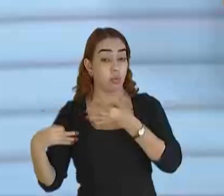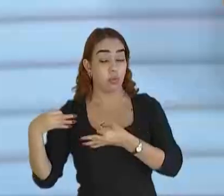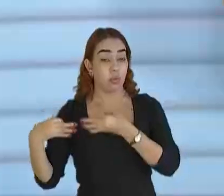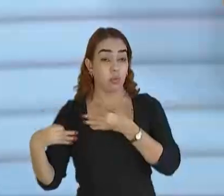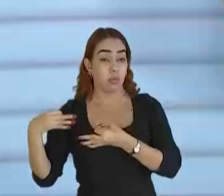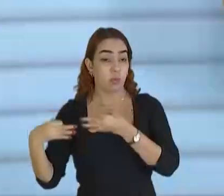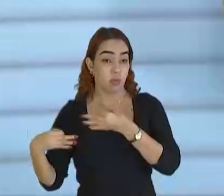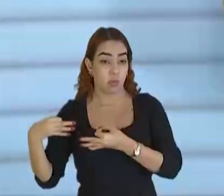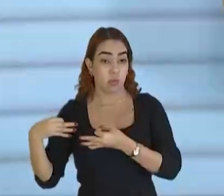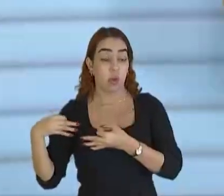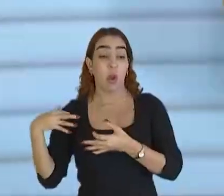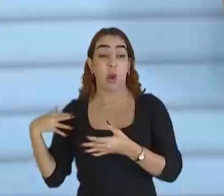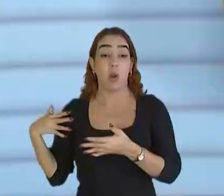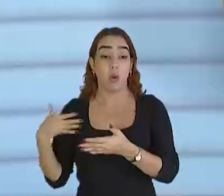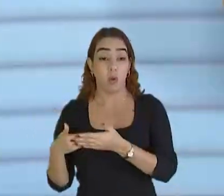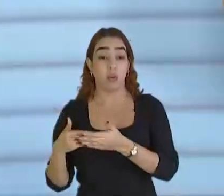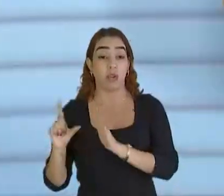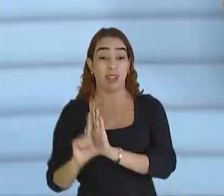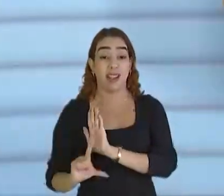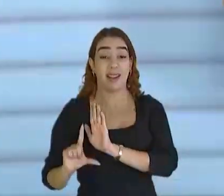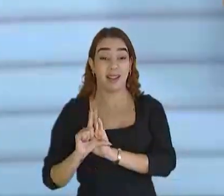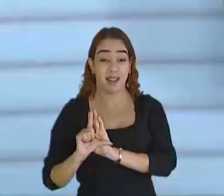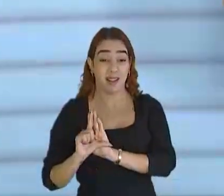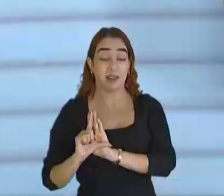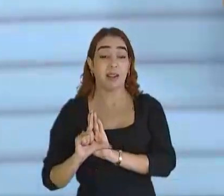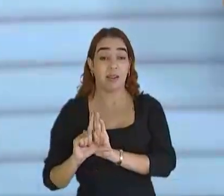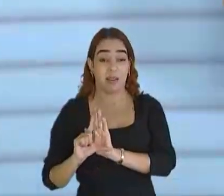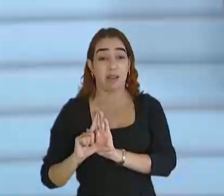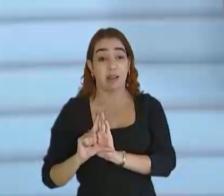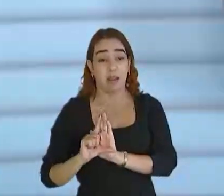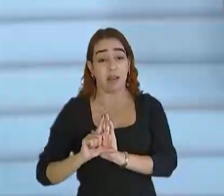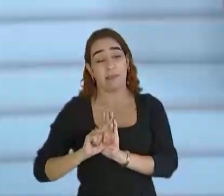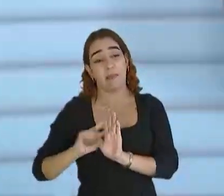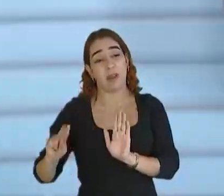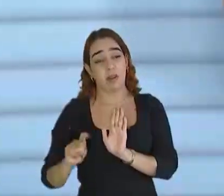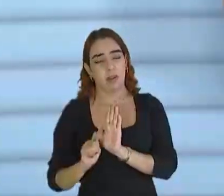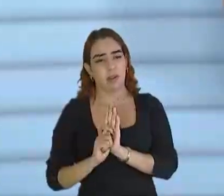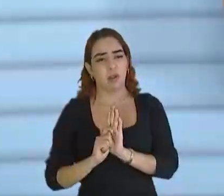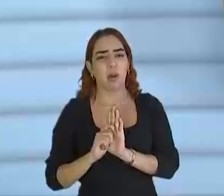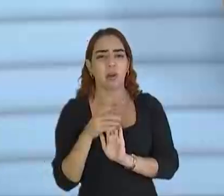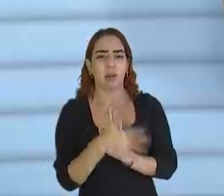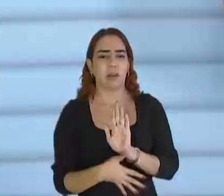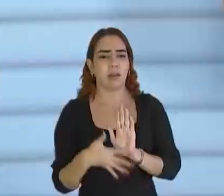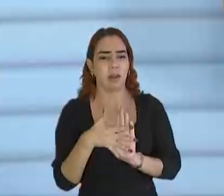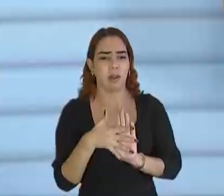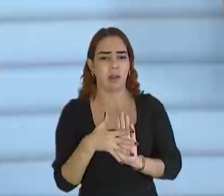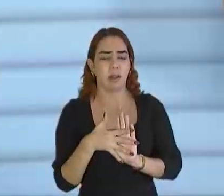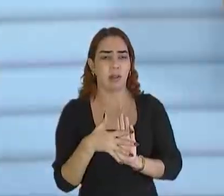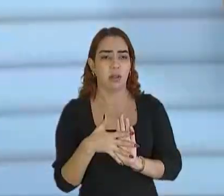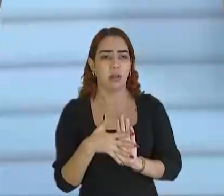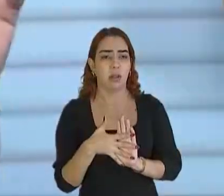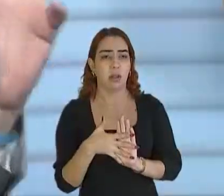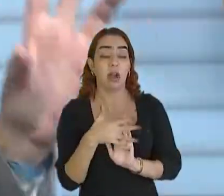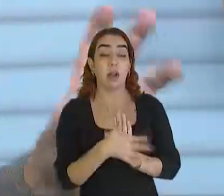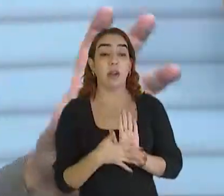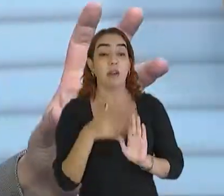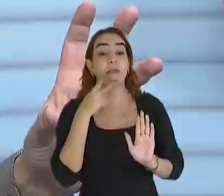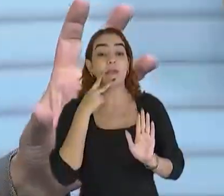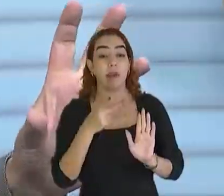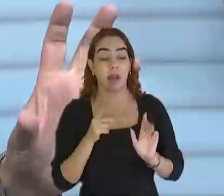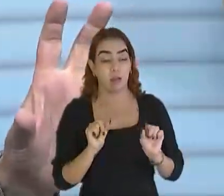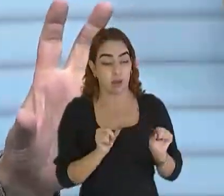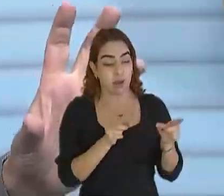O legislador, na atual lei de drogas, já tinha feito no texto da lei a diferenciação entre